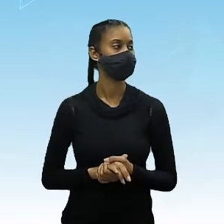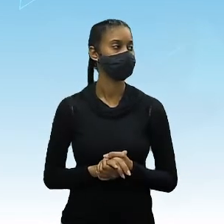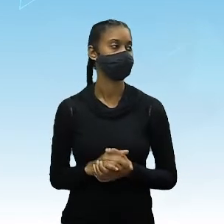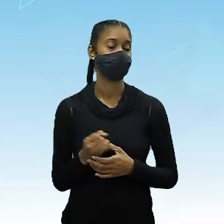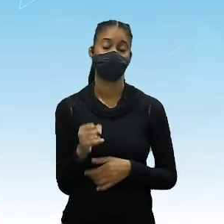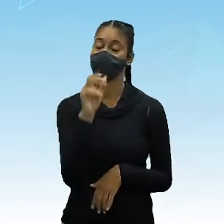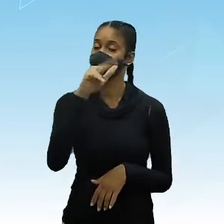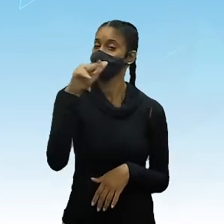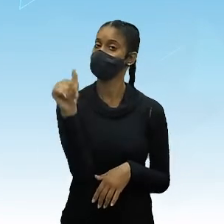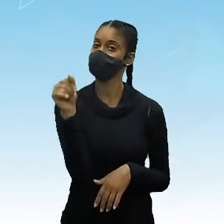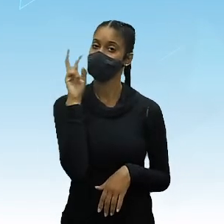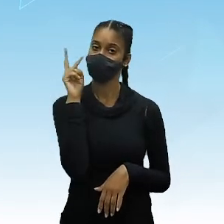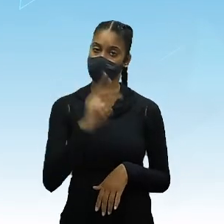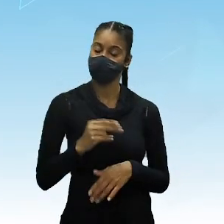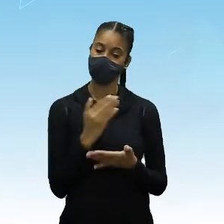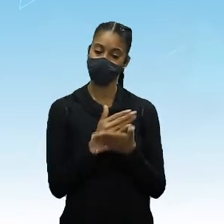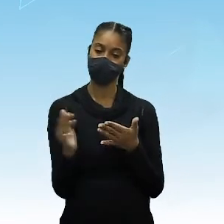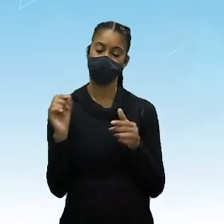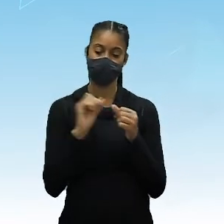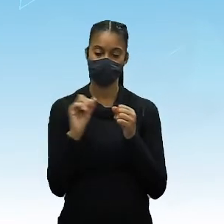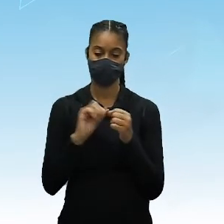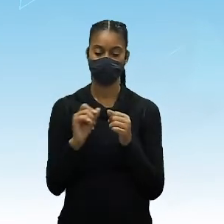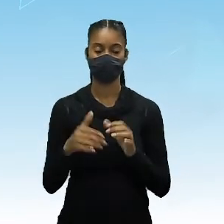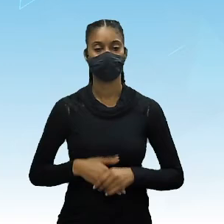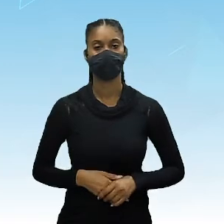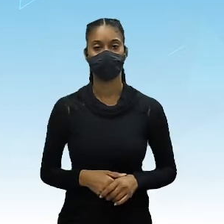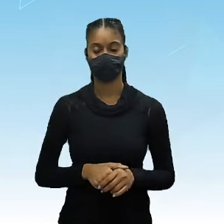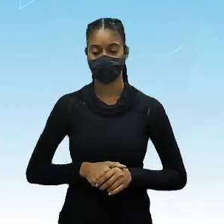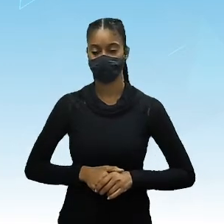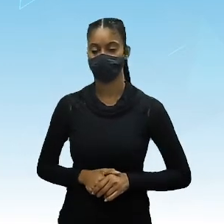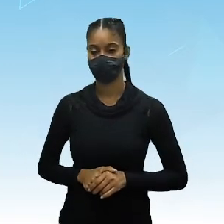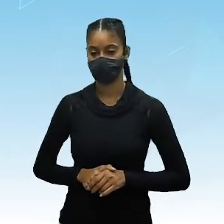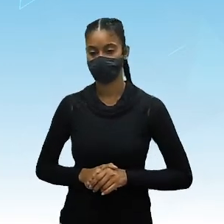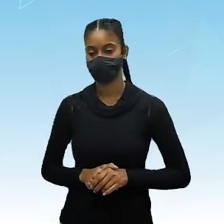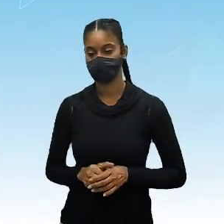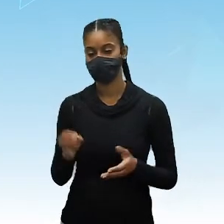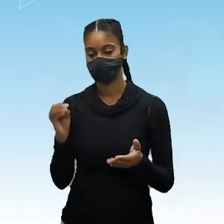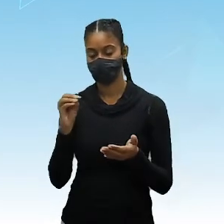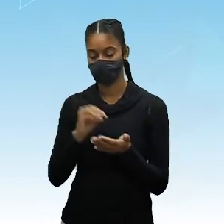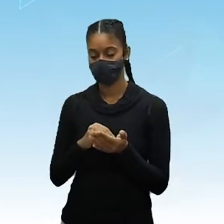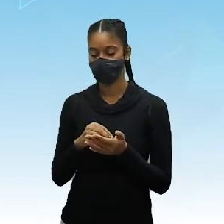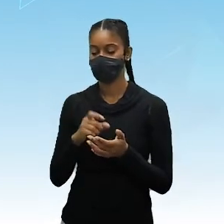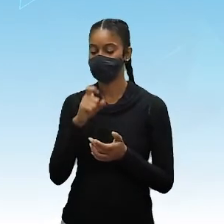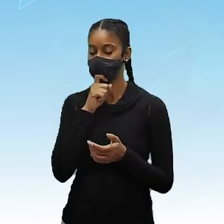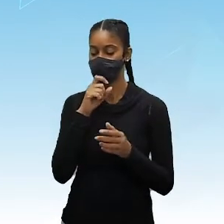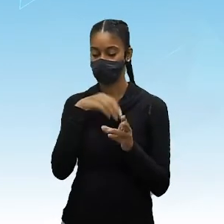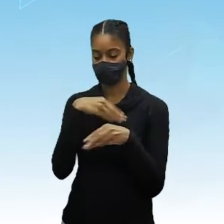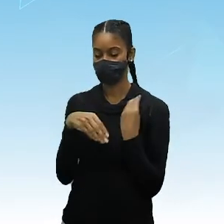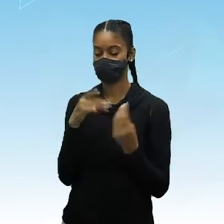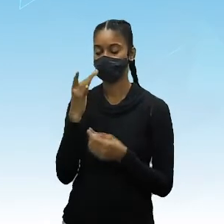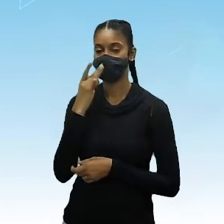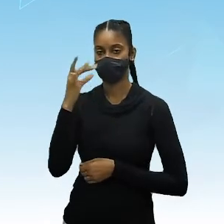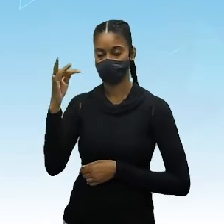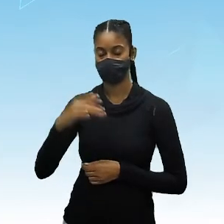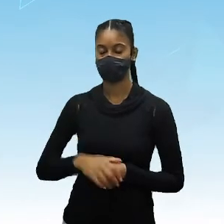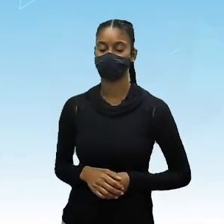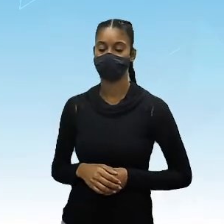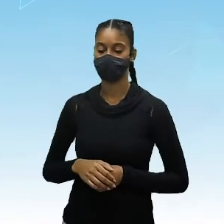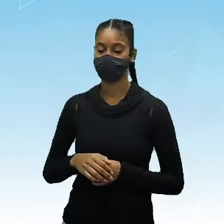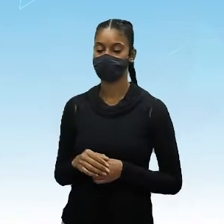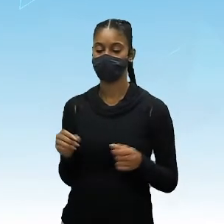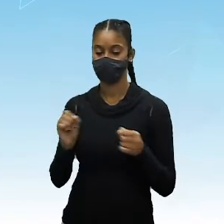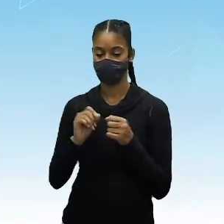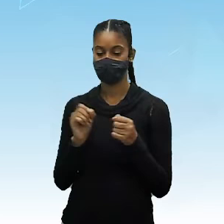você nunca viu, comece a fazer. Ao invés de simplesmente colocar o gelo, eu coloco o gelo misturado com sal. Forço